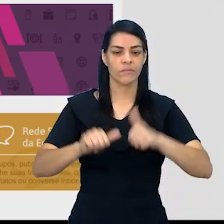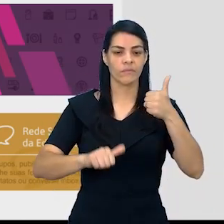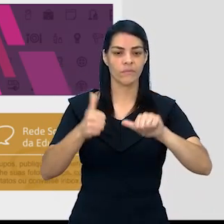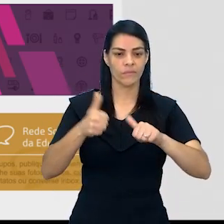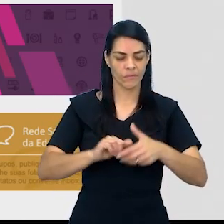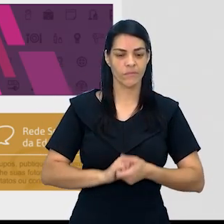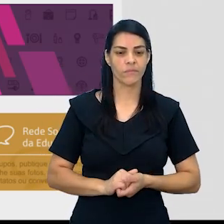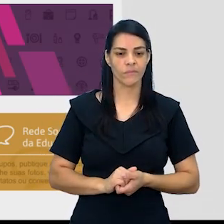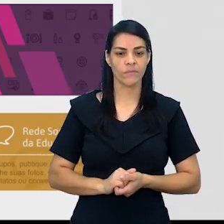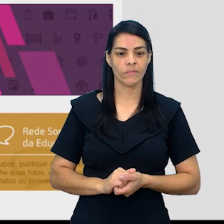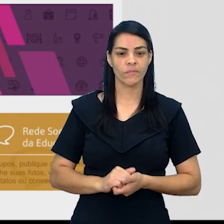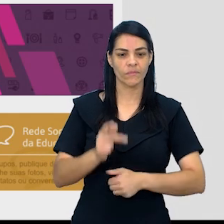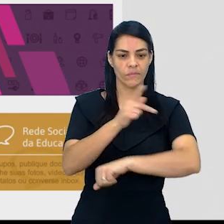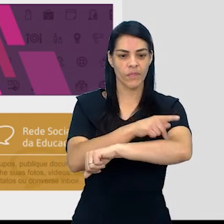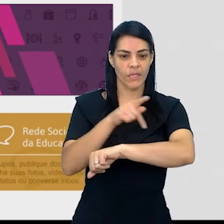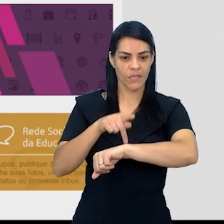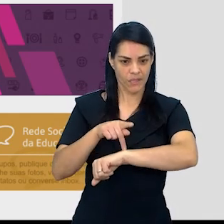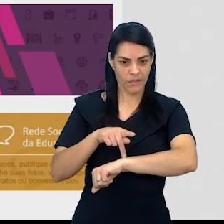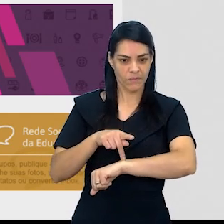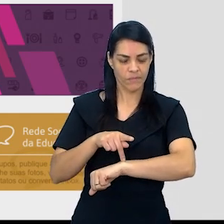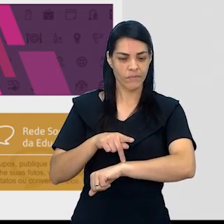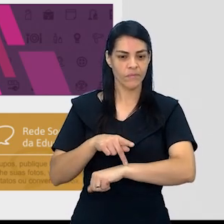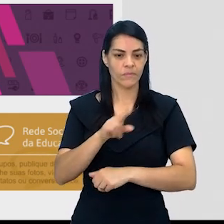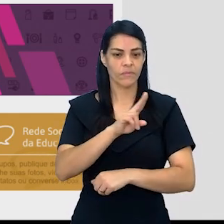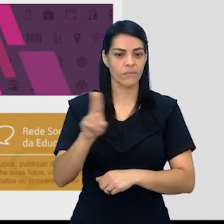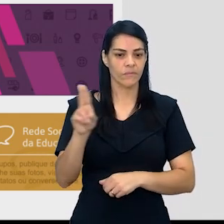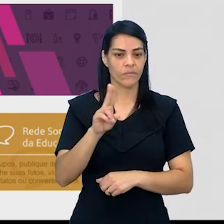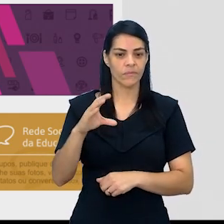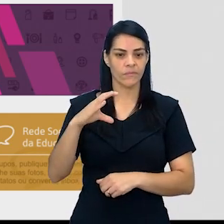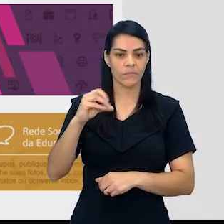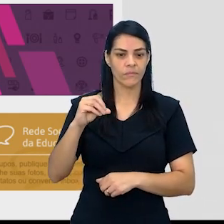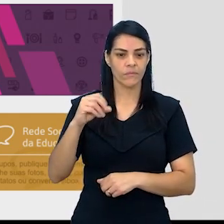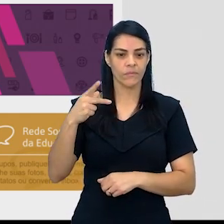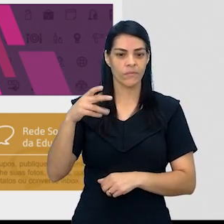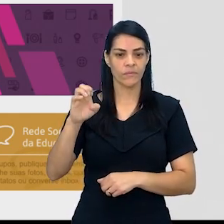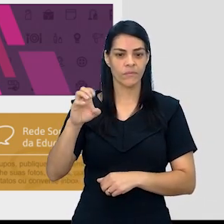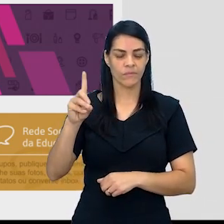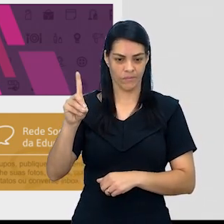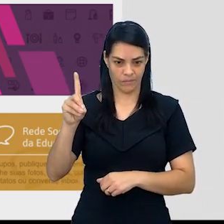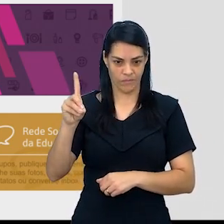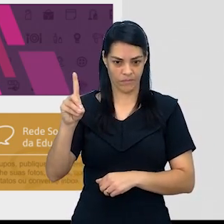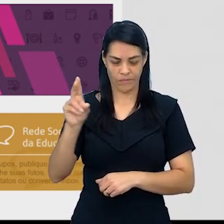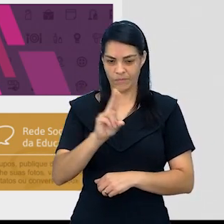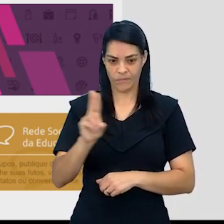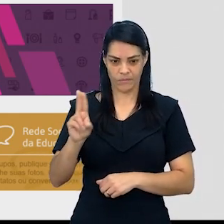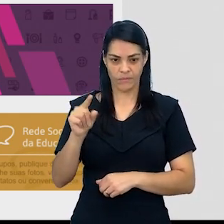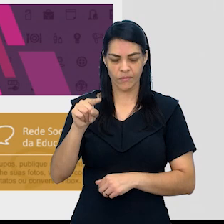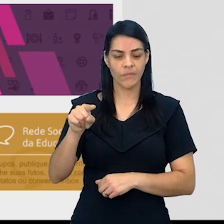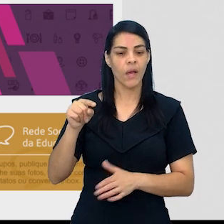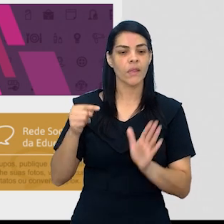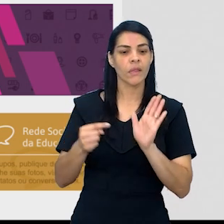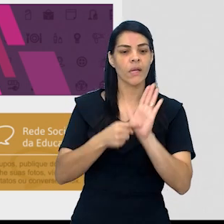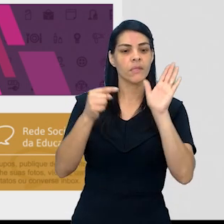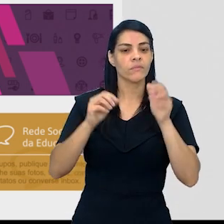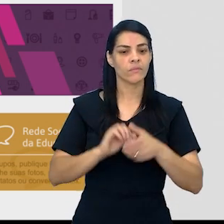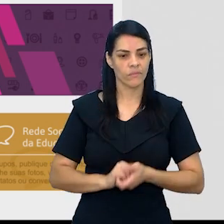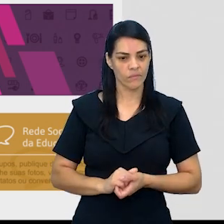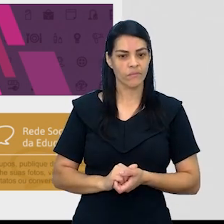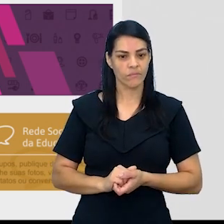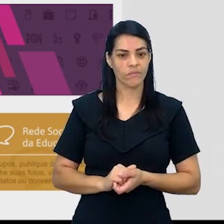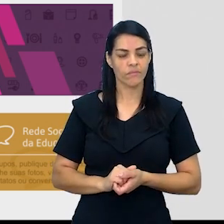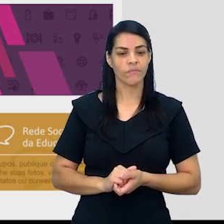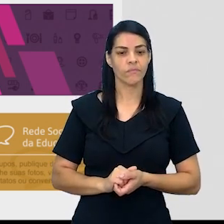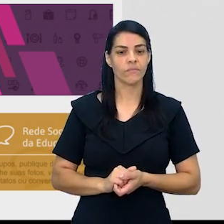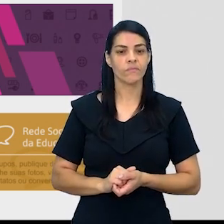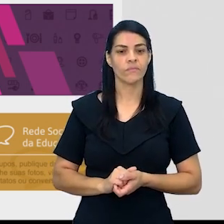Coordenadoria pedagógica que ela se chama aqui compete então vocês vão clicar então entra no Espaço do